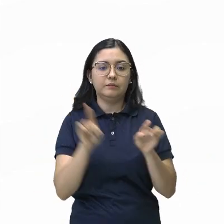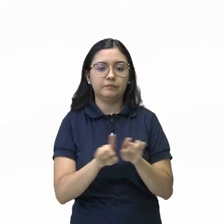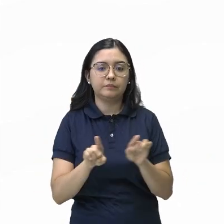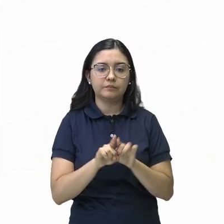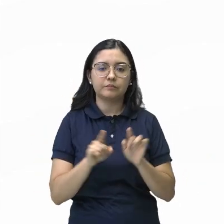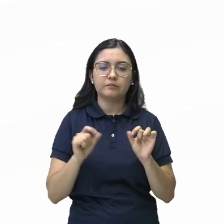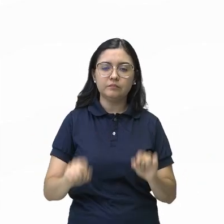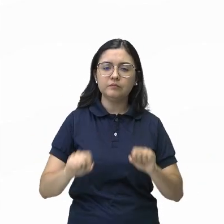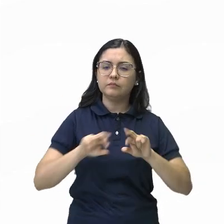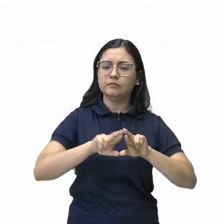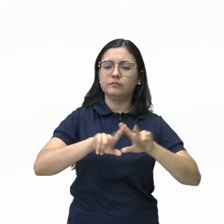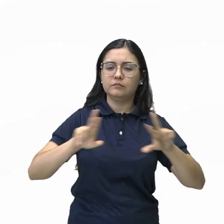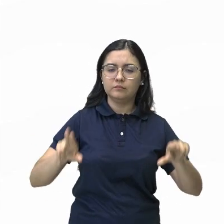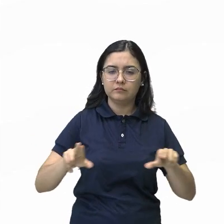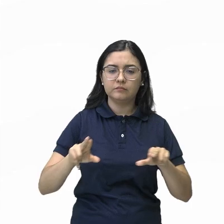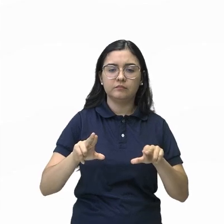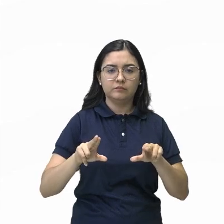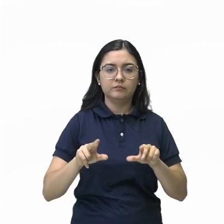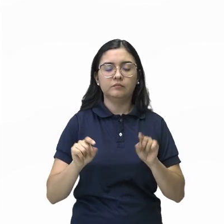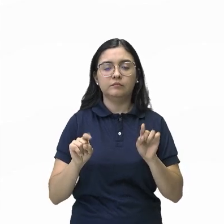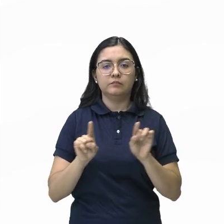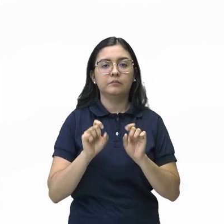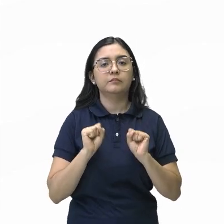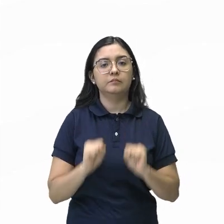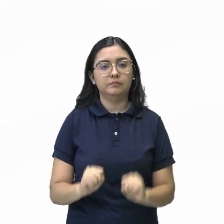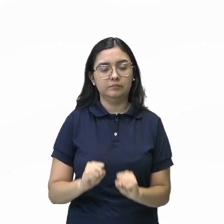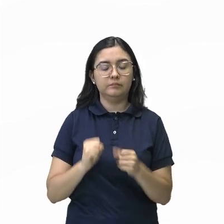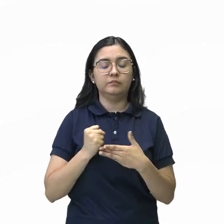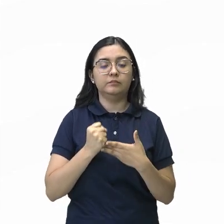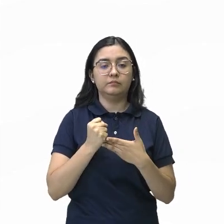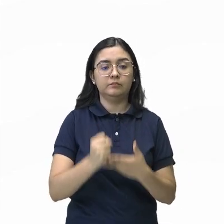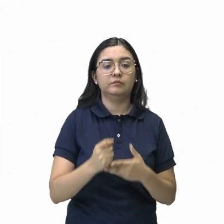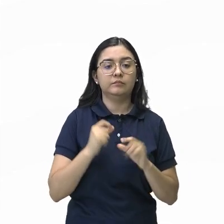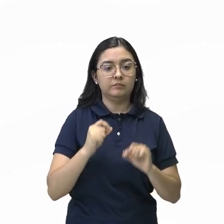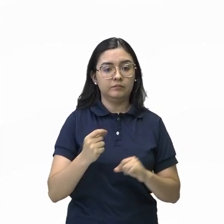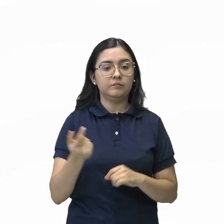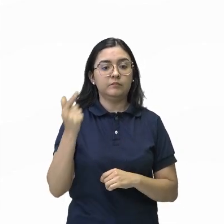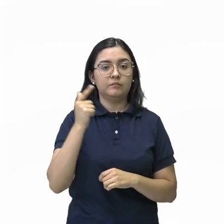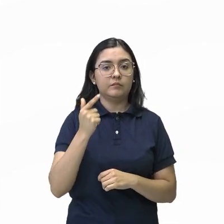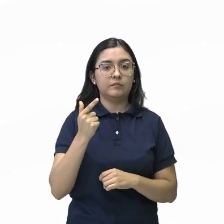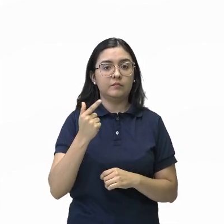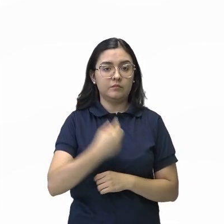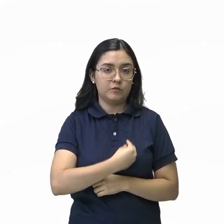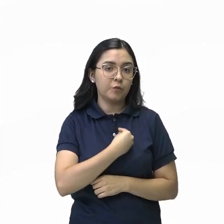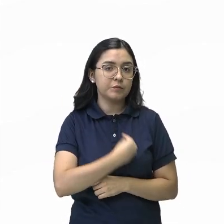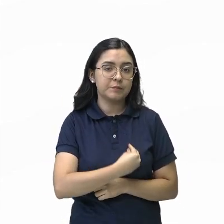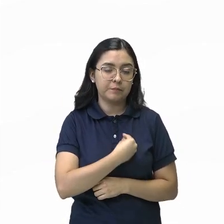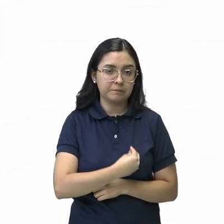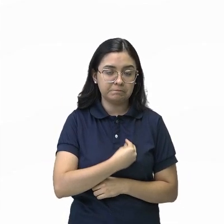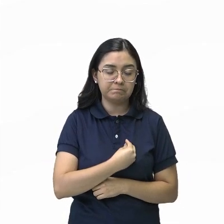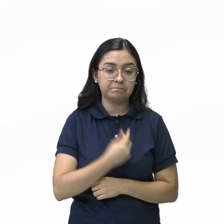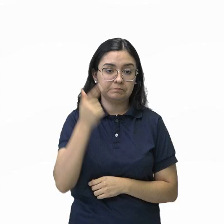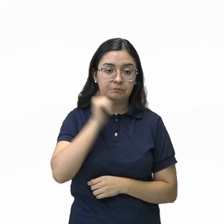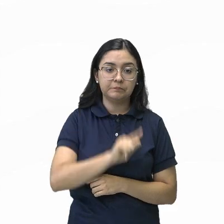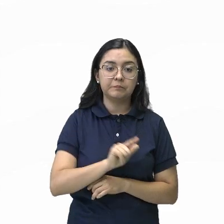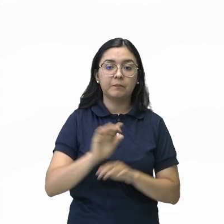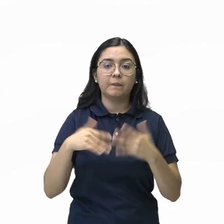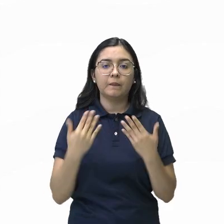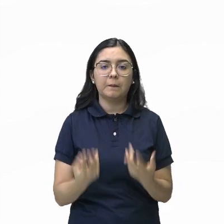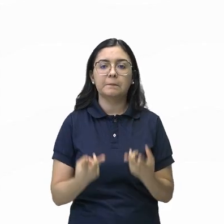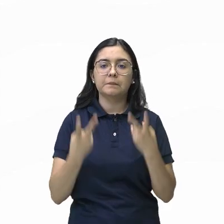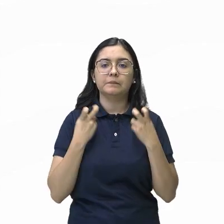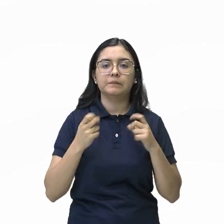maior diversidade genética pode contribuir para a sobrevivência da espécie. Então, observe aí que